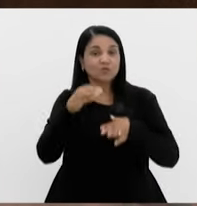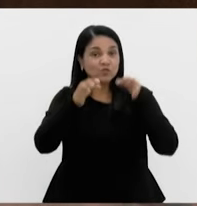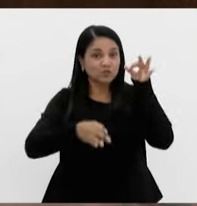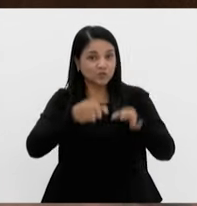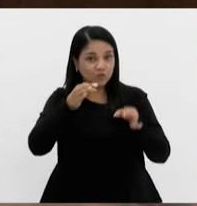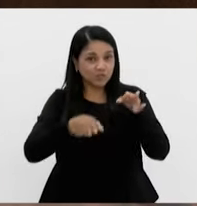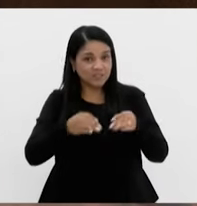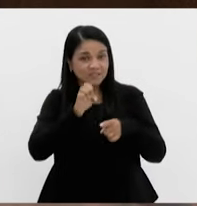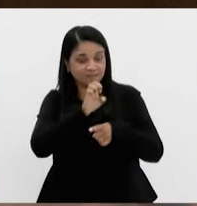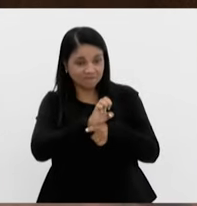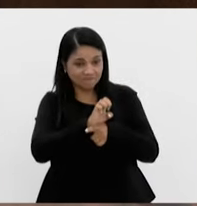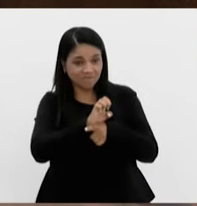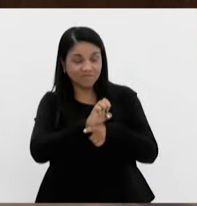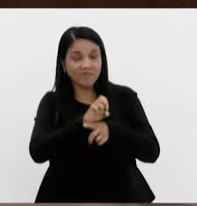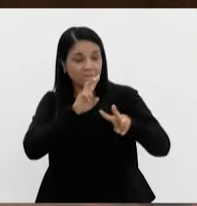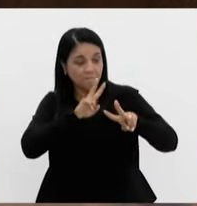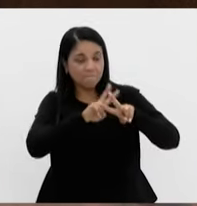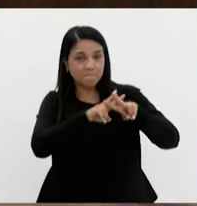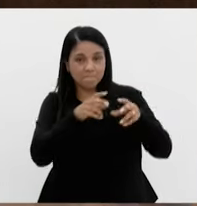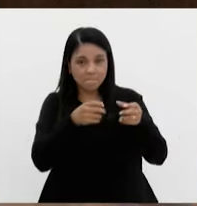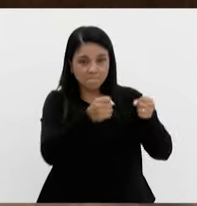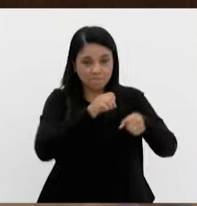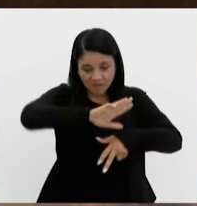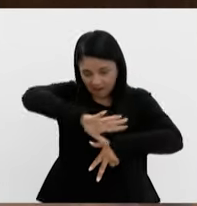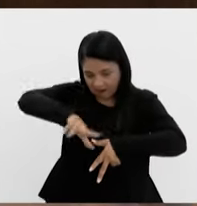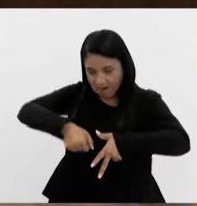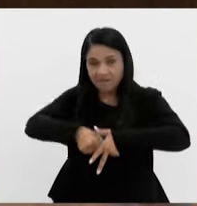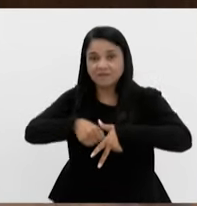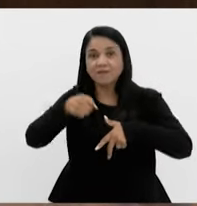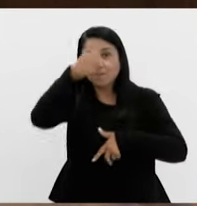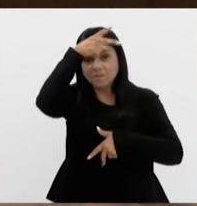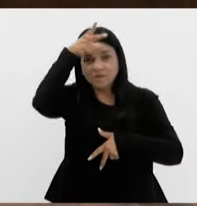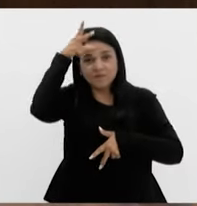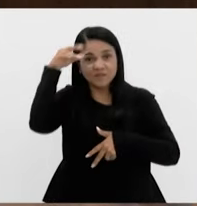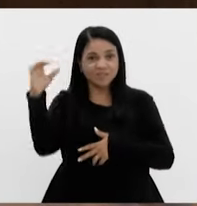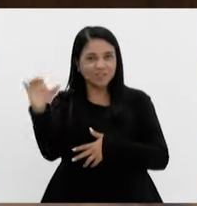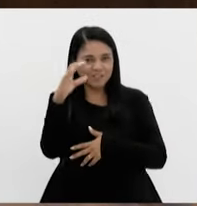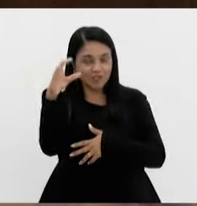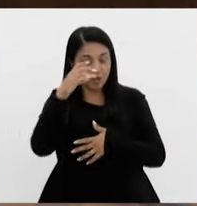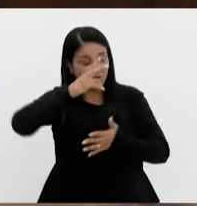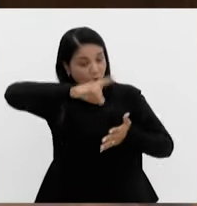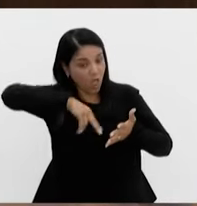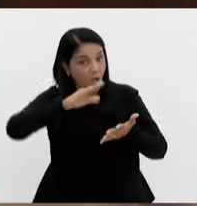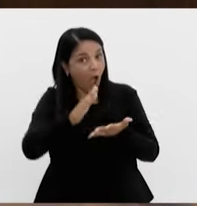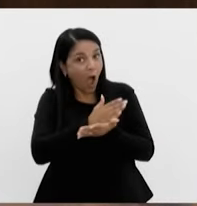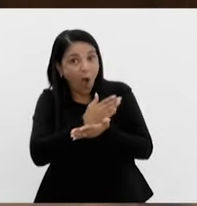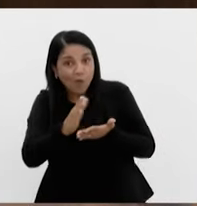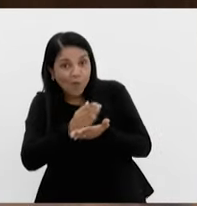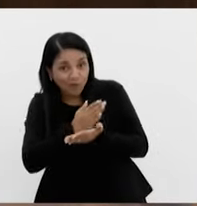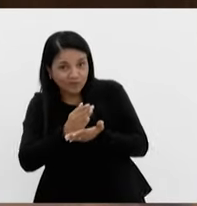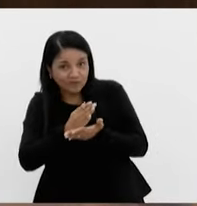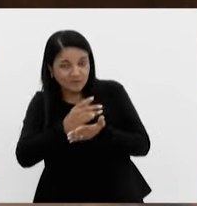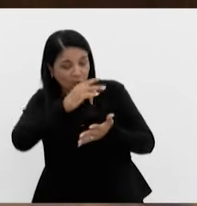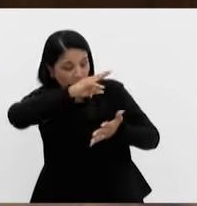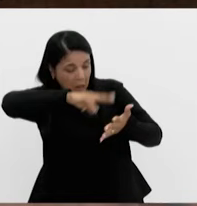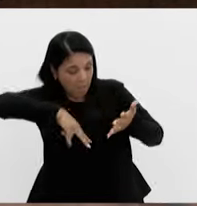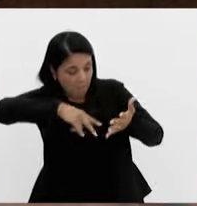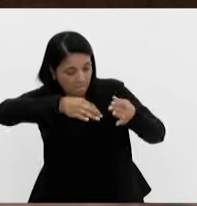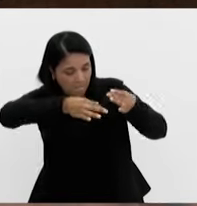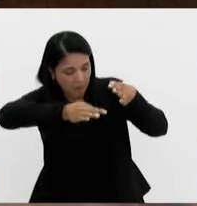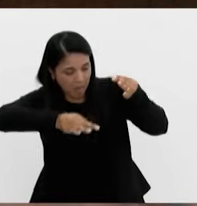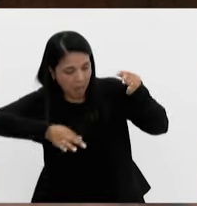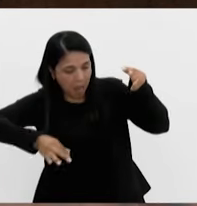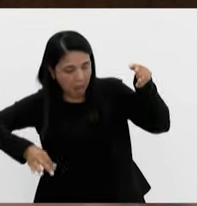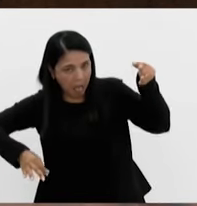rpo corrupção em contrat da prefeitura de Niterói eu vou ler alguns porque sen ficar lendo aqui Presidente vai acabar tem que tomar umas